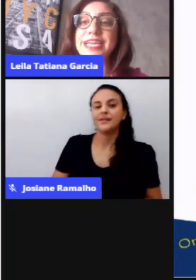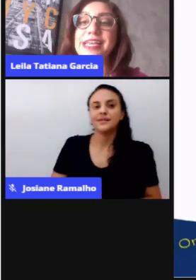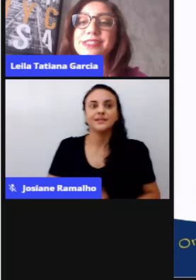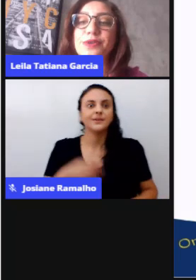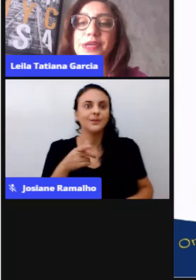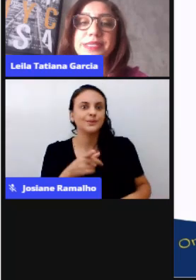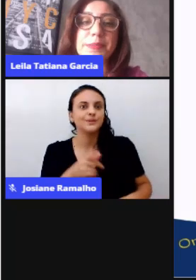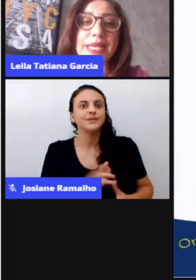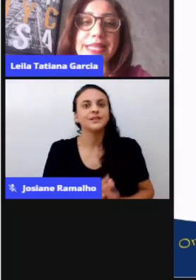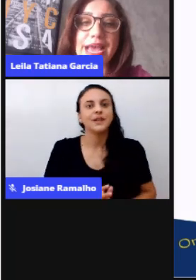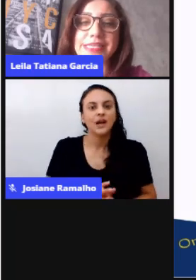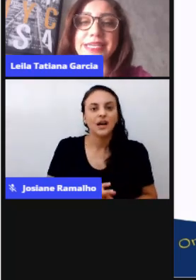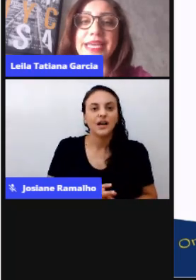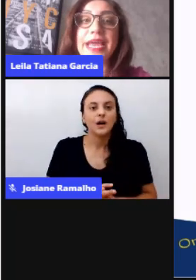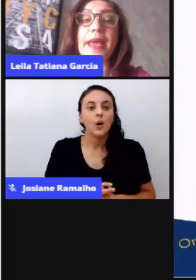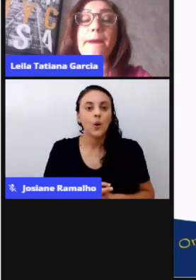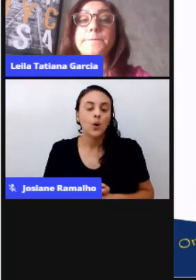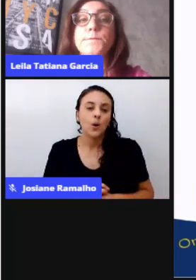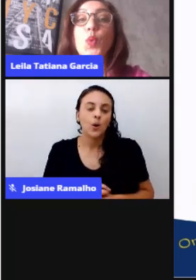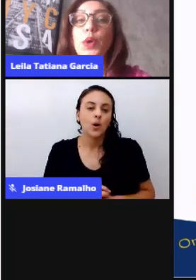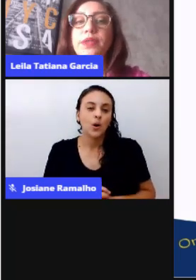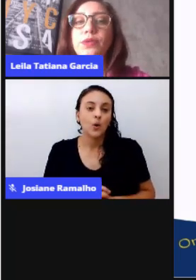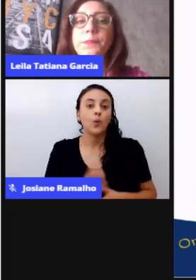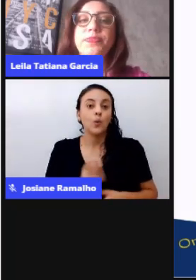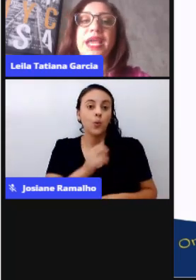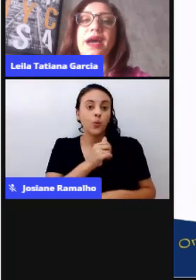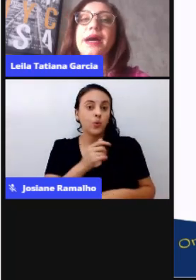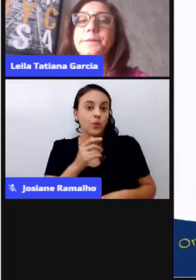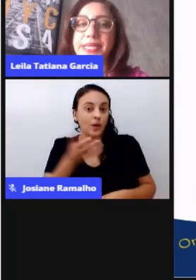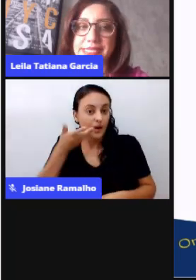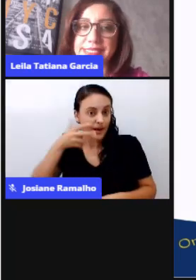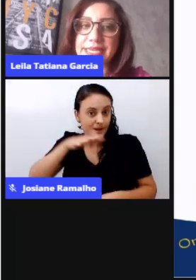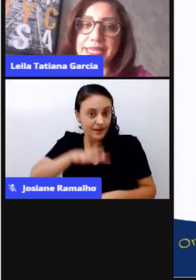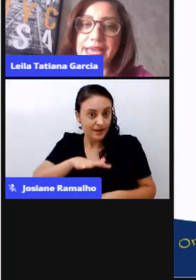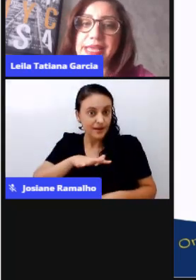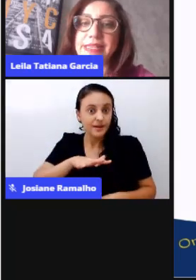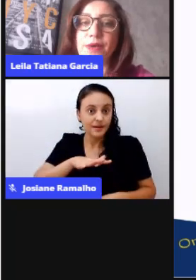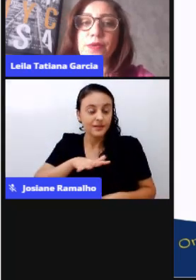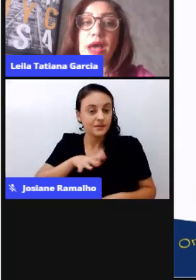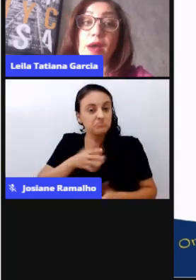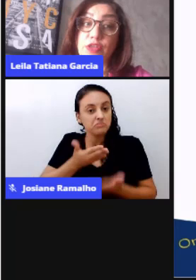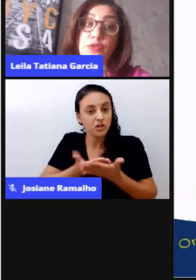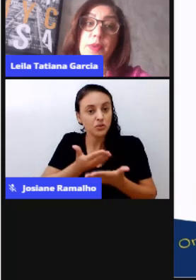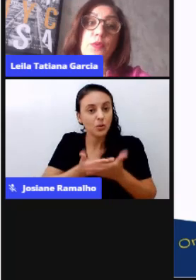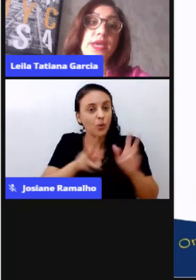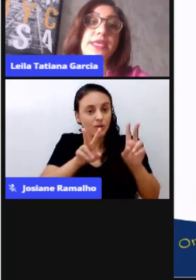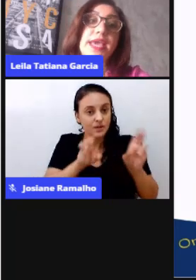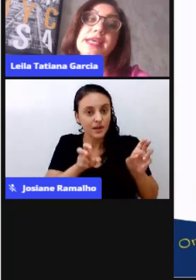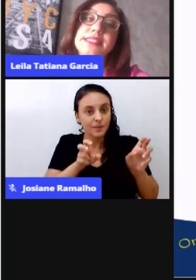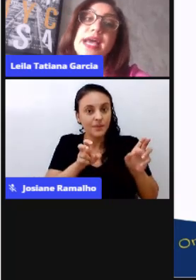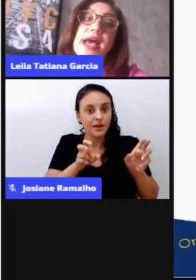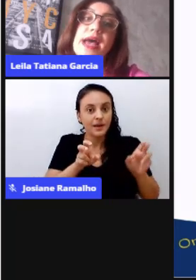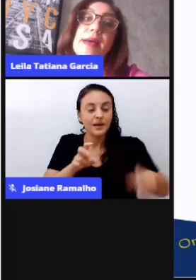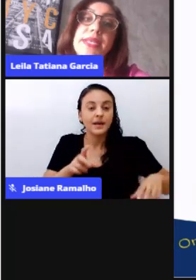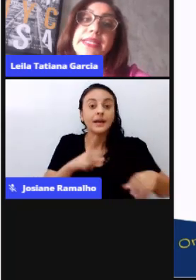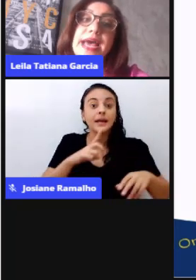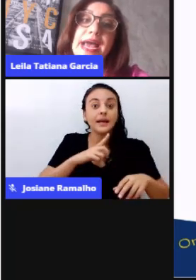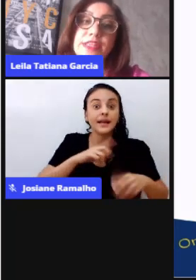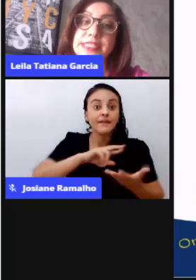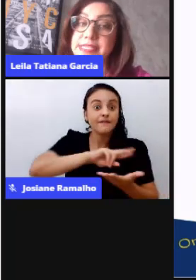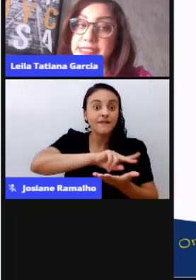fato existem questões ambientais aí muito amplas, né? Então, a gente pegou aqui